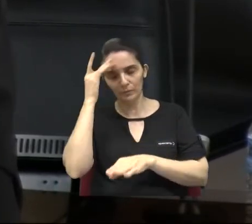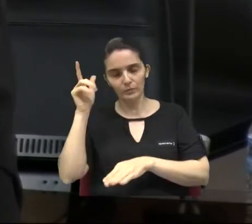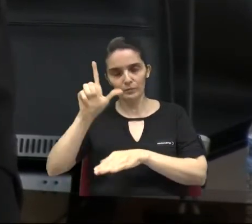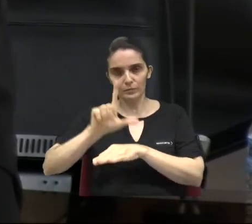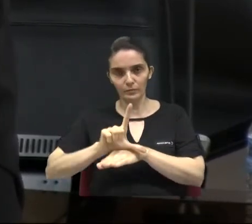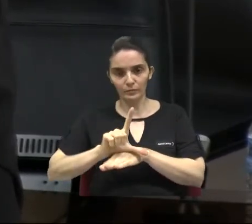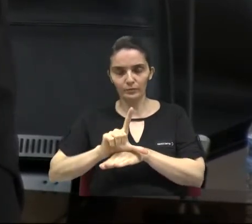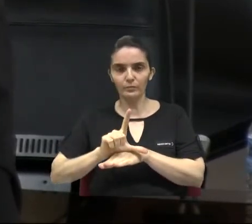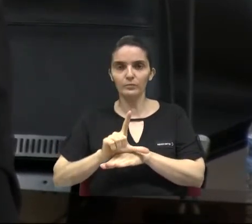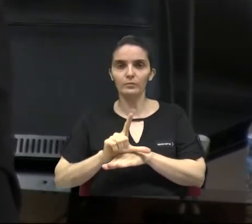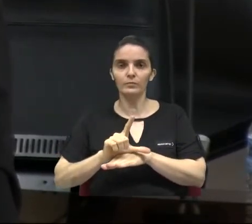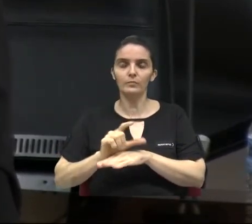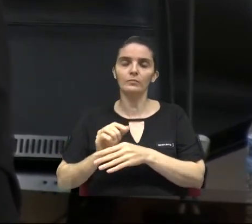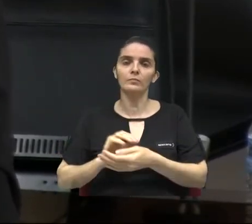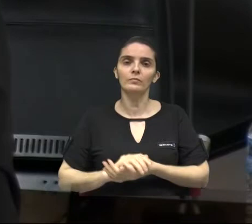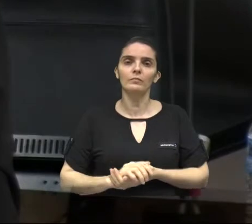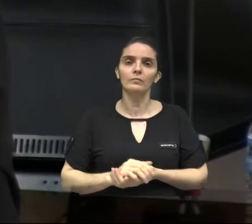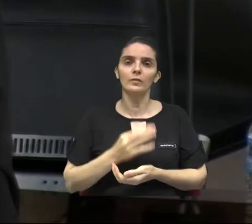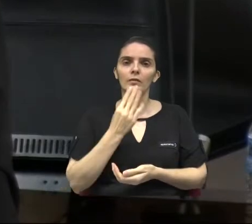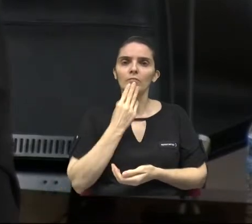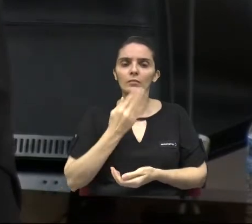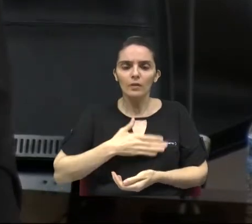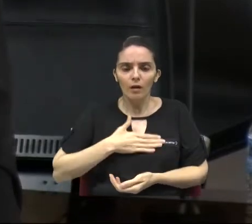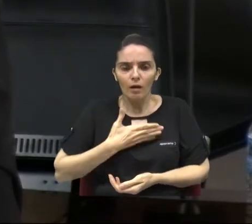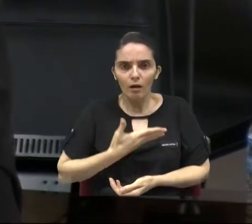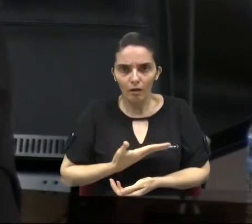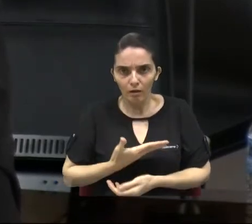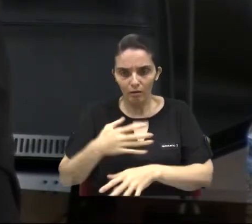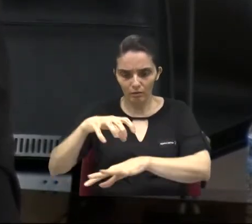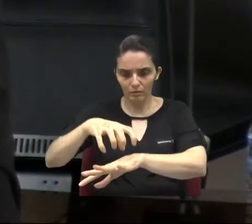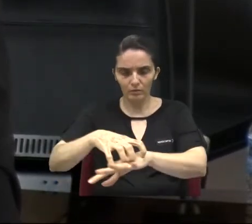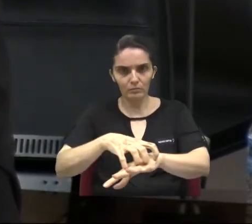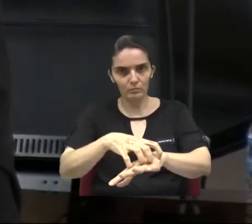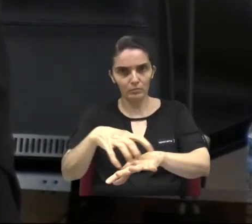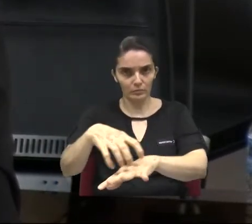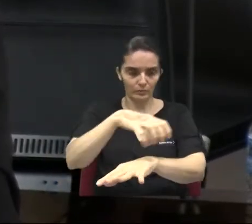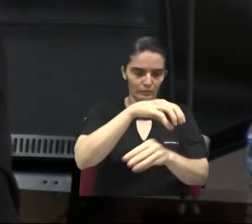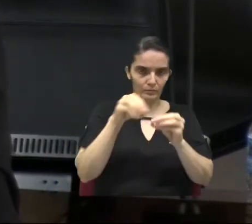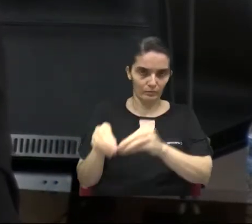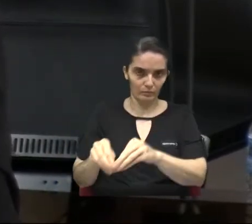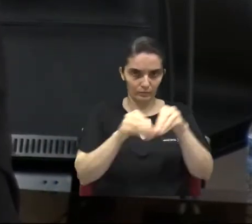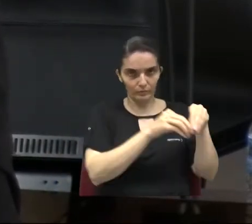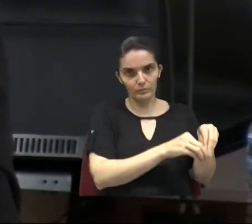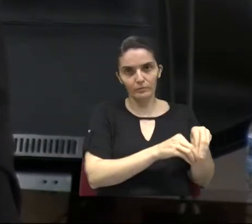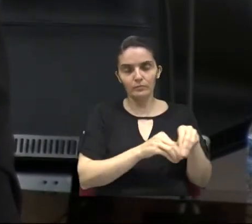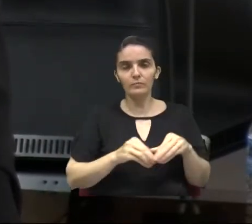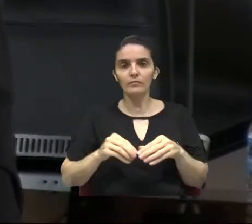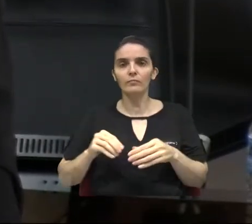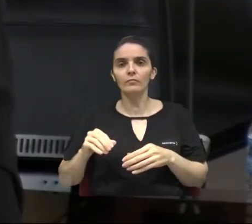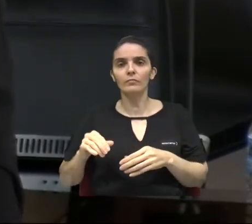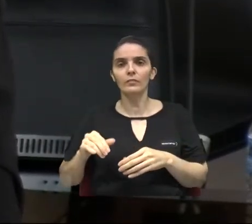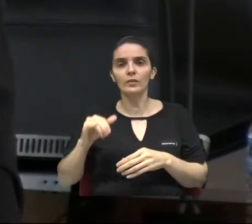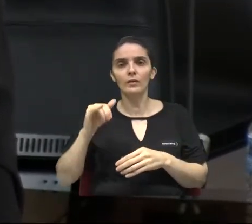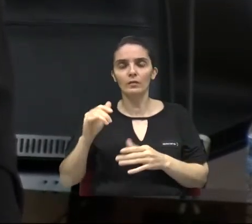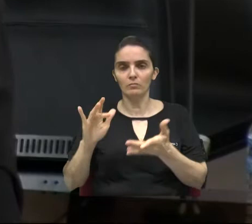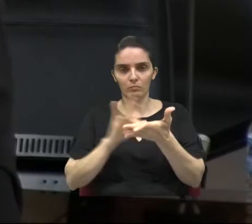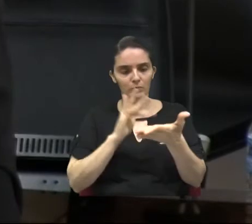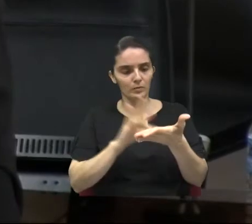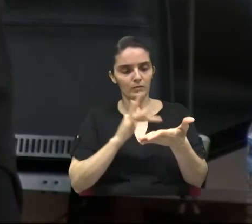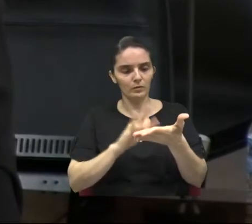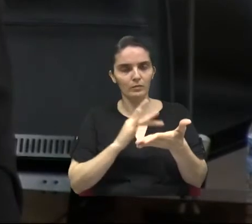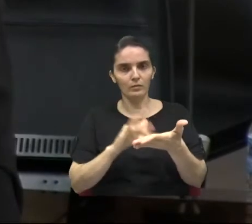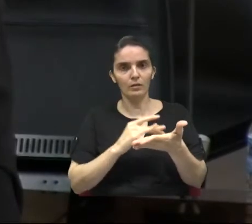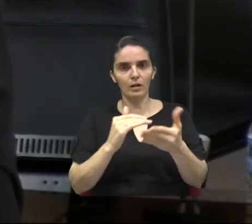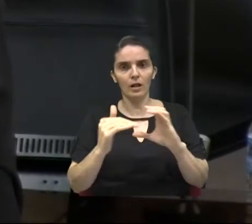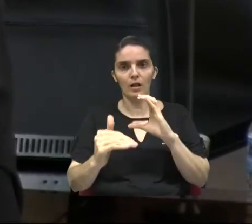Elias. A minha surpresa foi, a base foi retirada. De repente, meu celular começa a pipocar mensagens